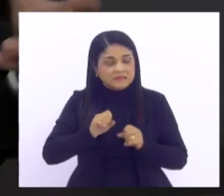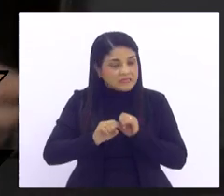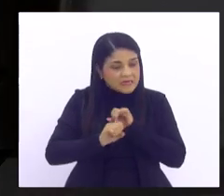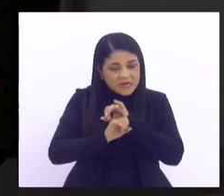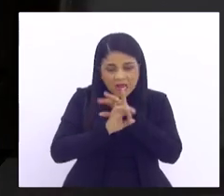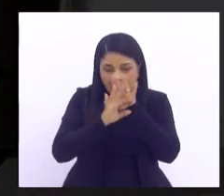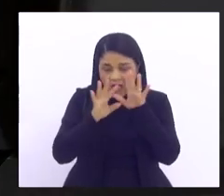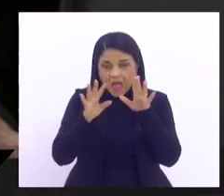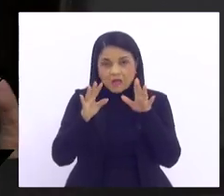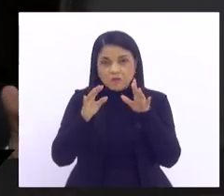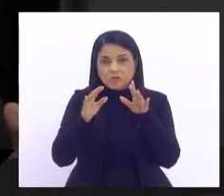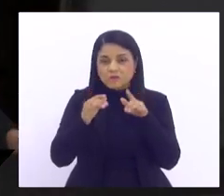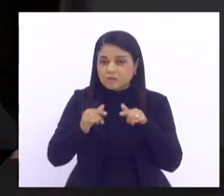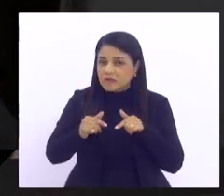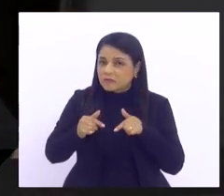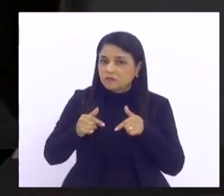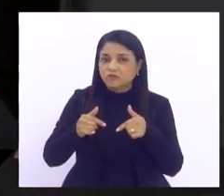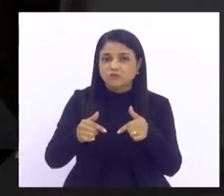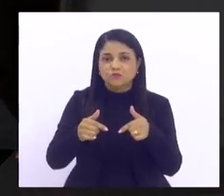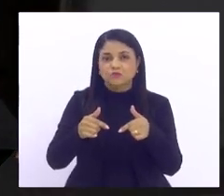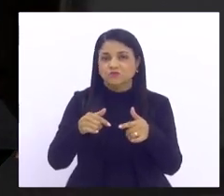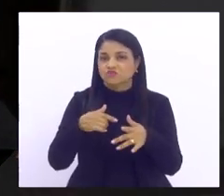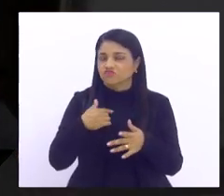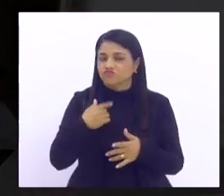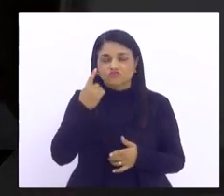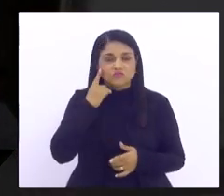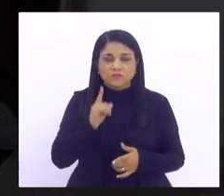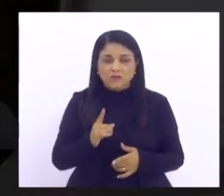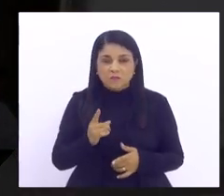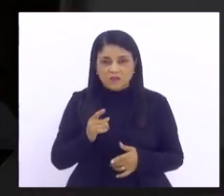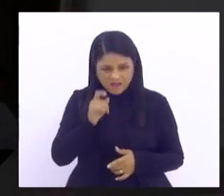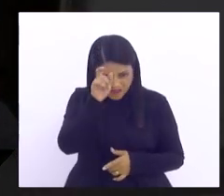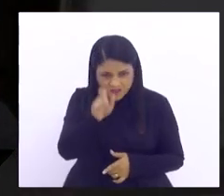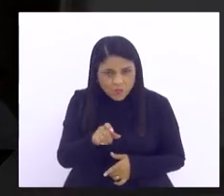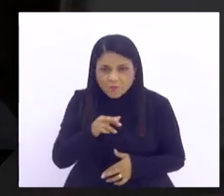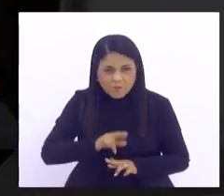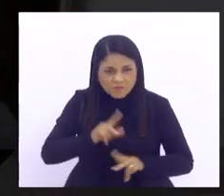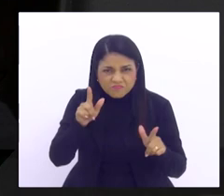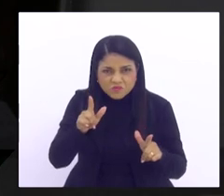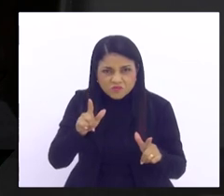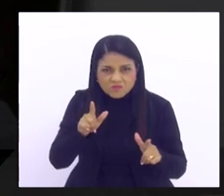claramente diante dos seus atos. Então fazemos o quê? Ele não é pessoa?